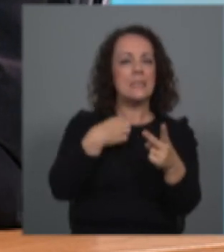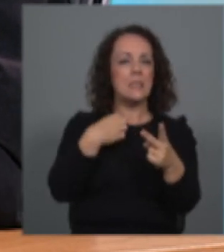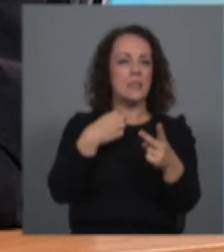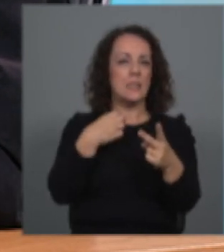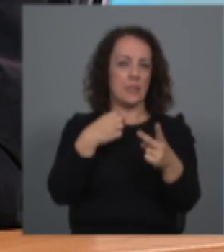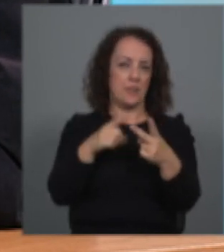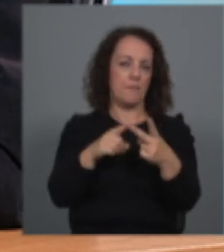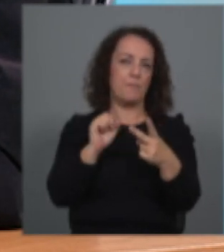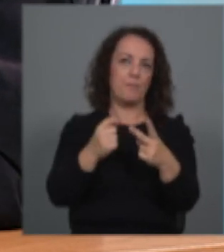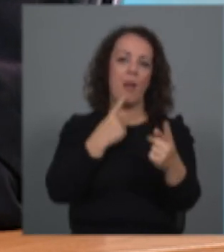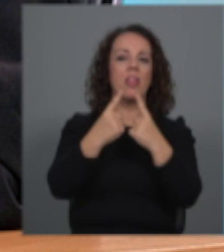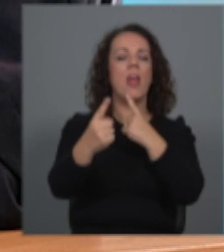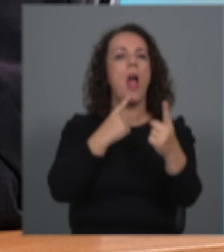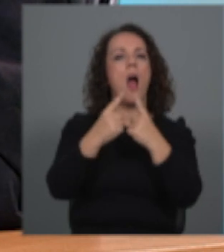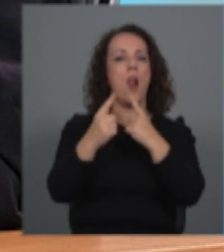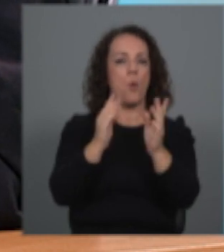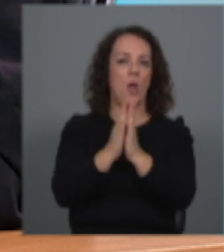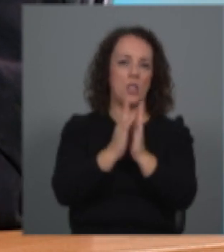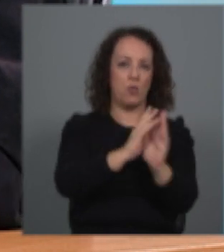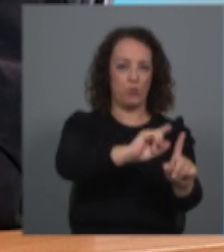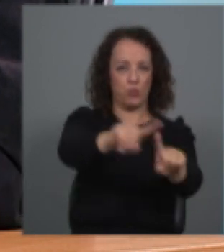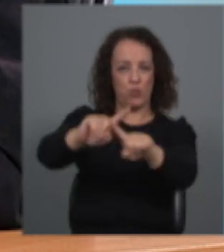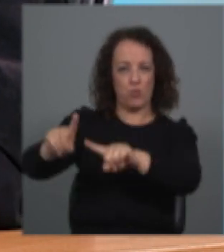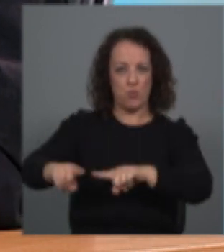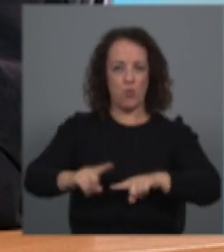neste diálogo entre as religiões,